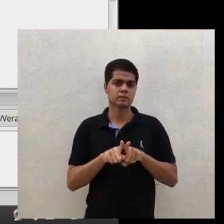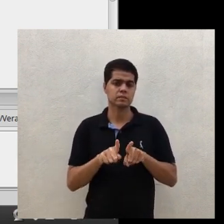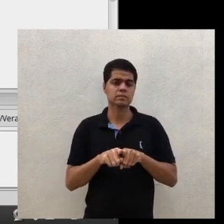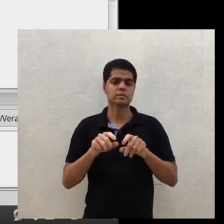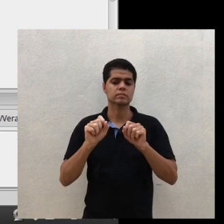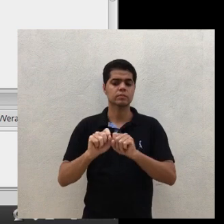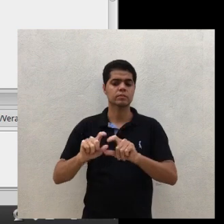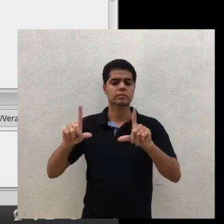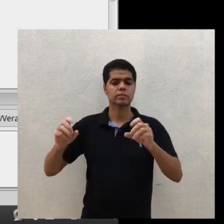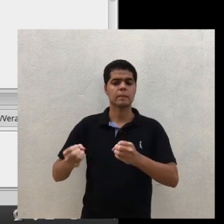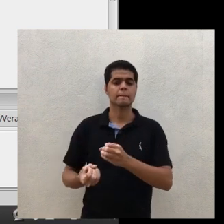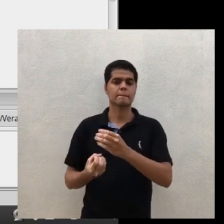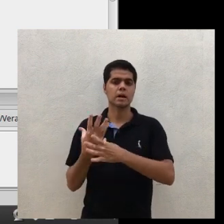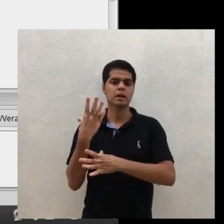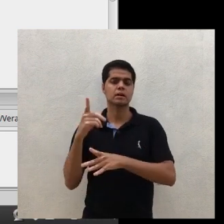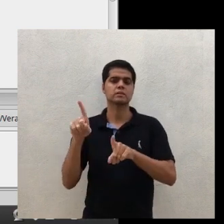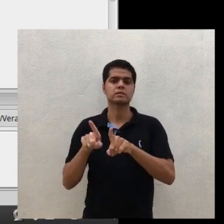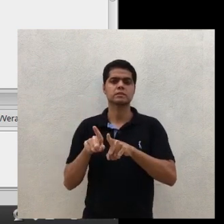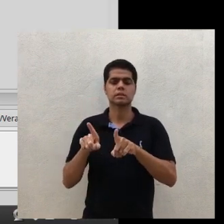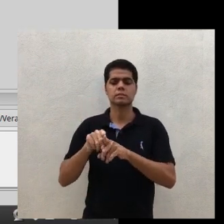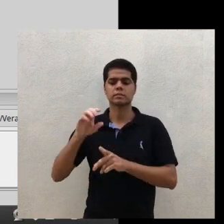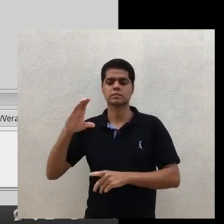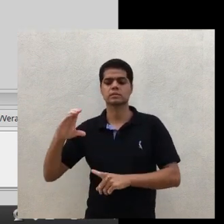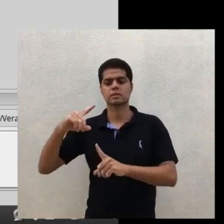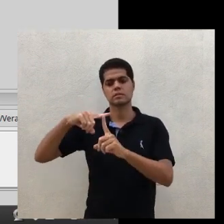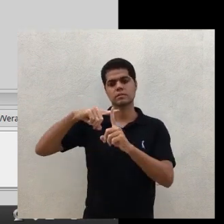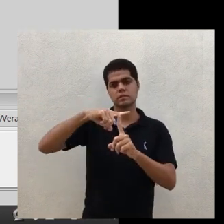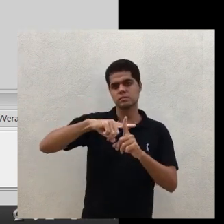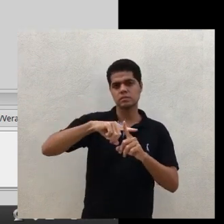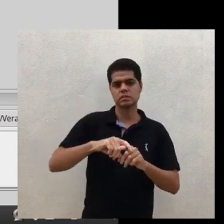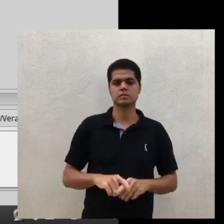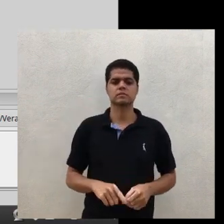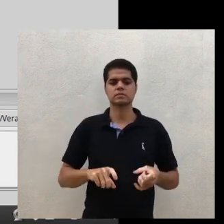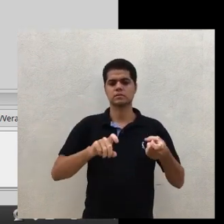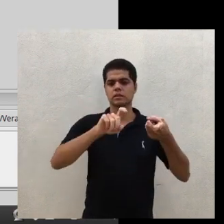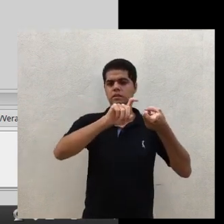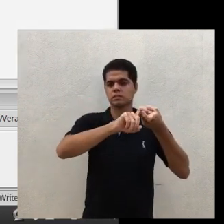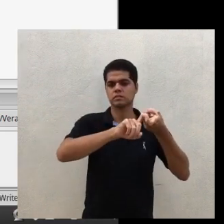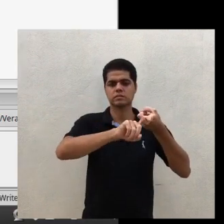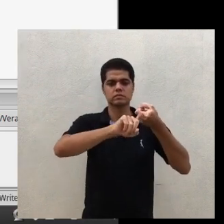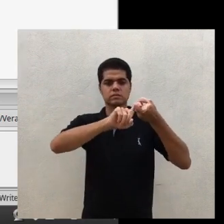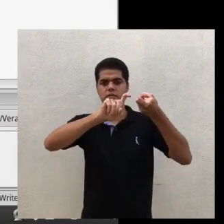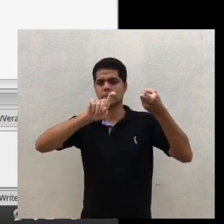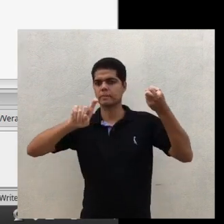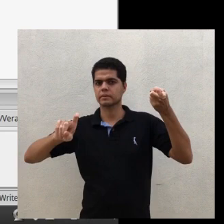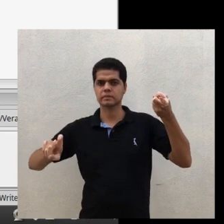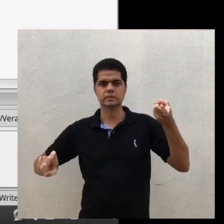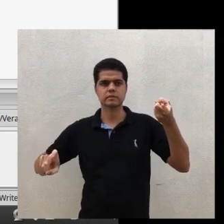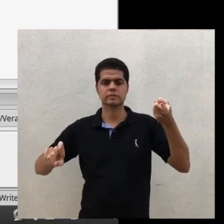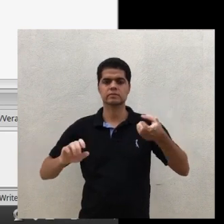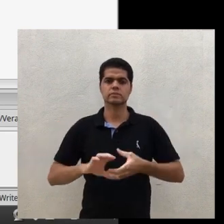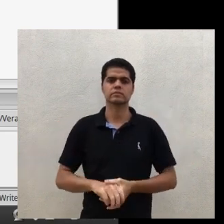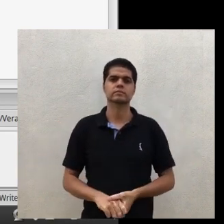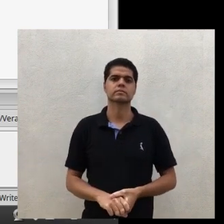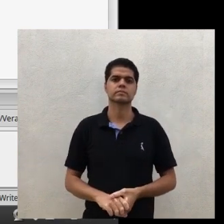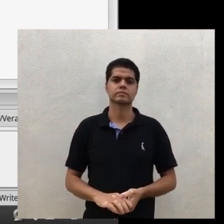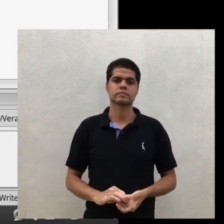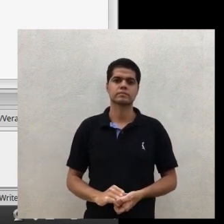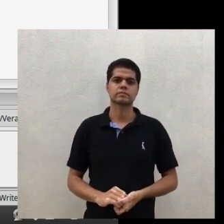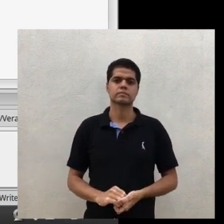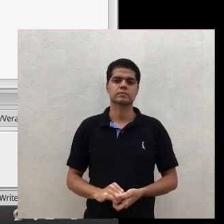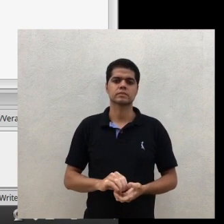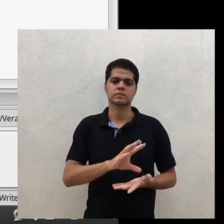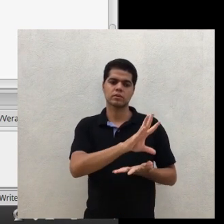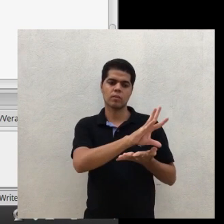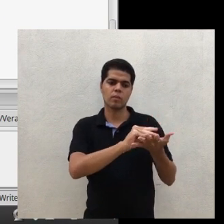E vou criar o programa aqui em C++, ó, independente agora daquele JFuzzy Logic. Apaga aqui,